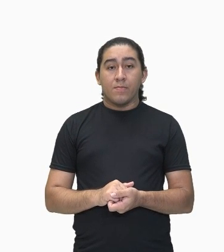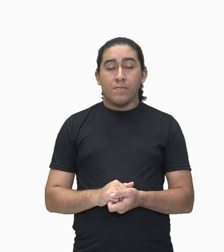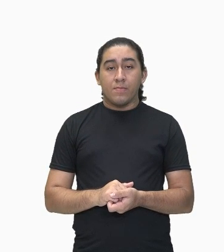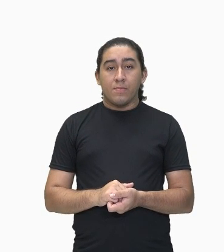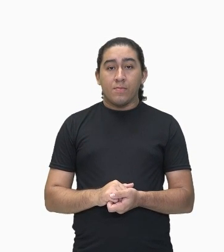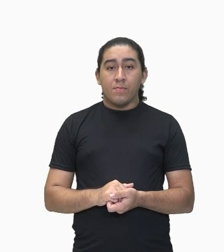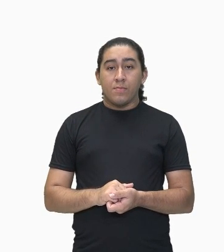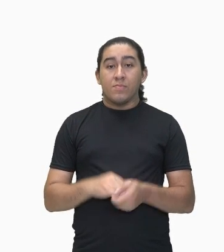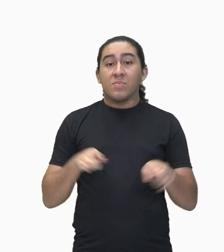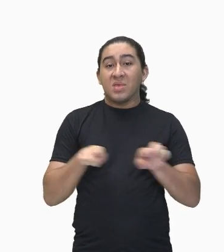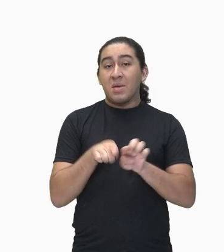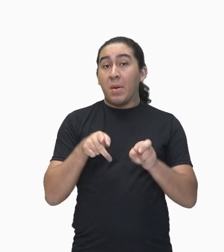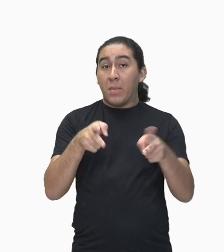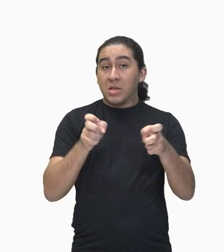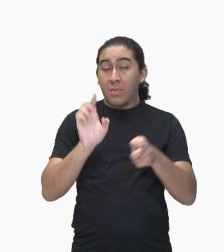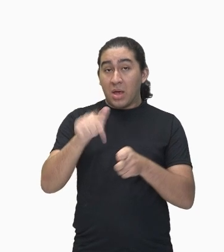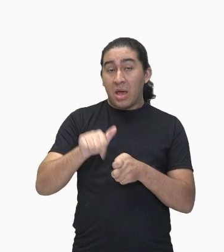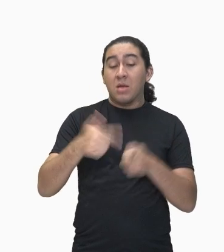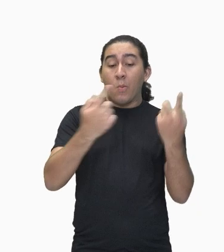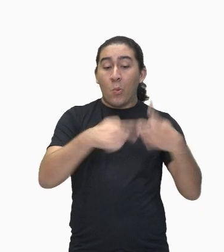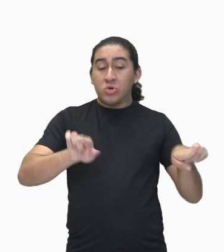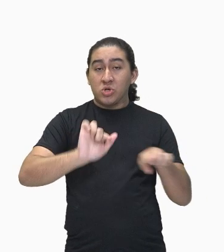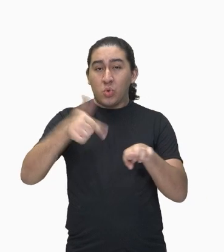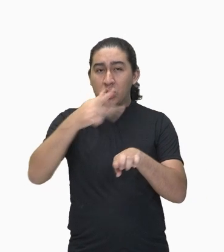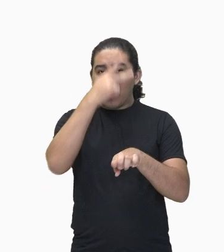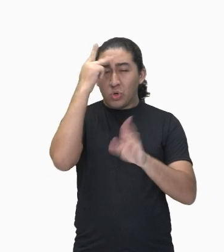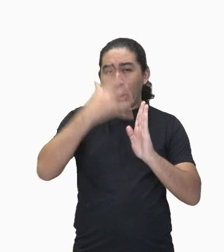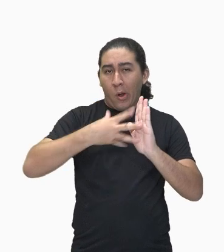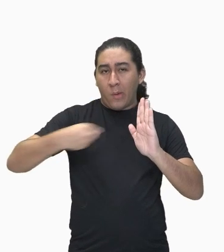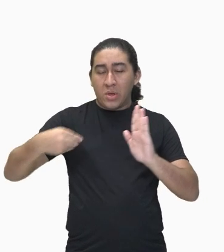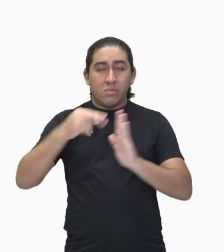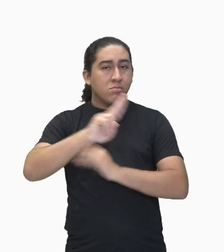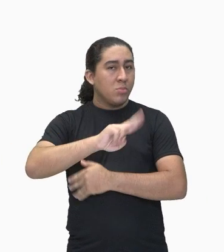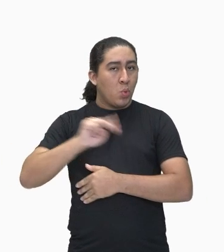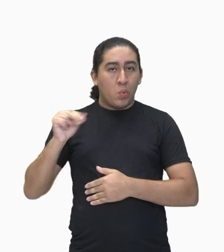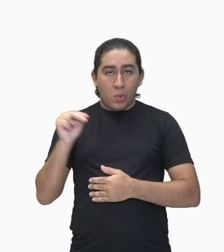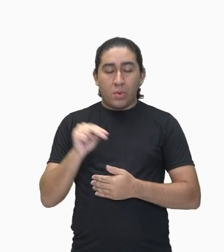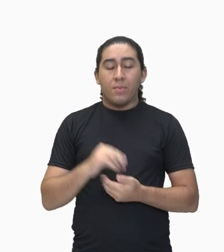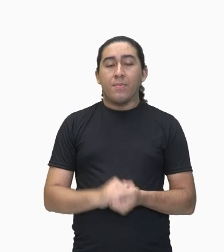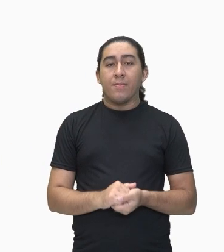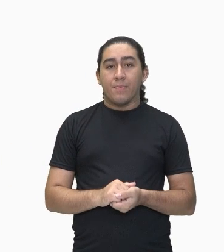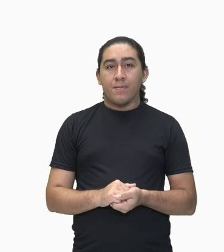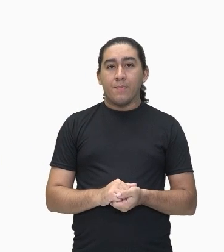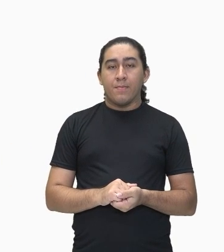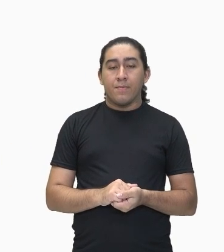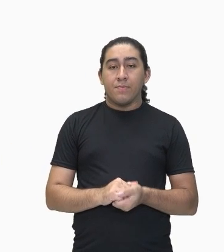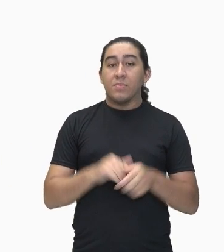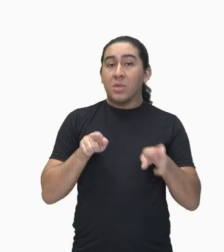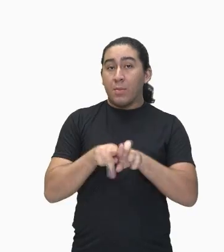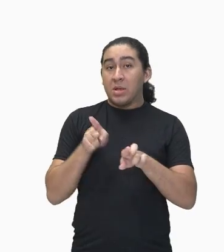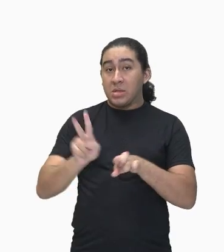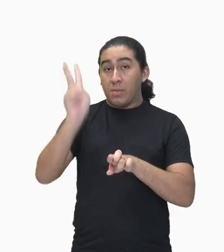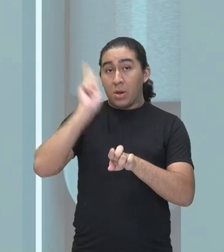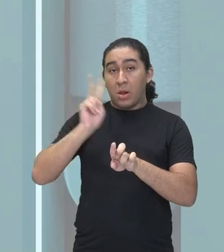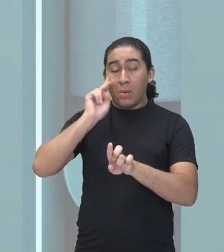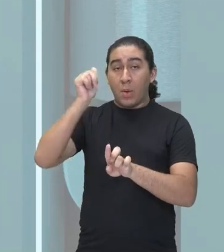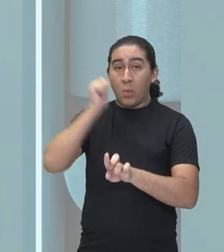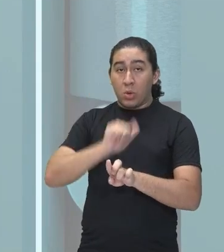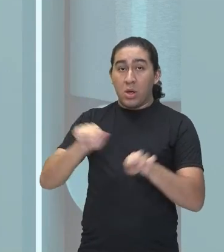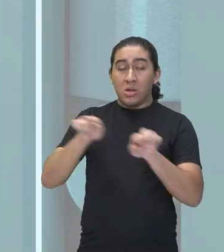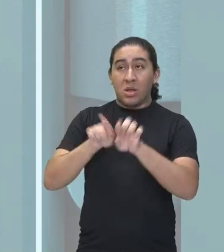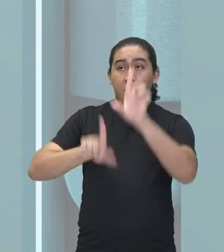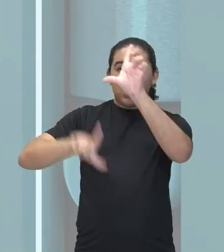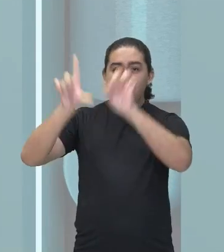canto letra que não seja minha. Graças, Marília bela, graças à minha estrela.